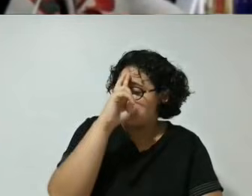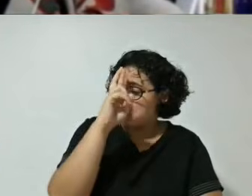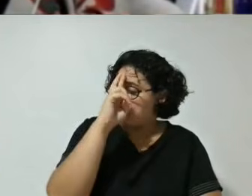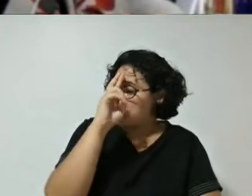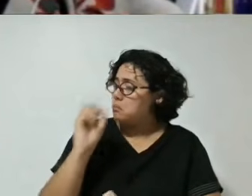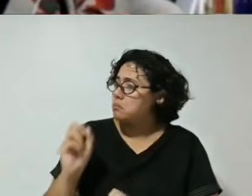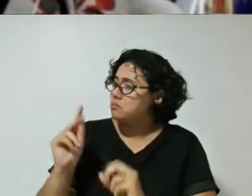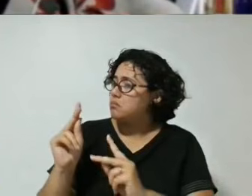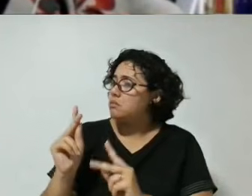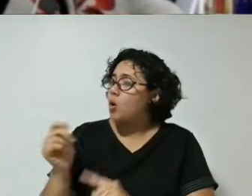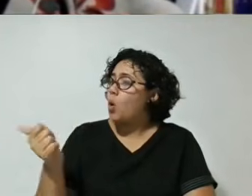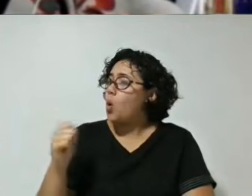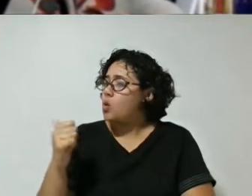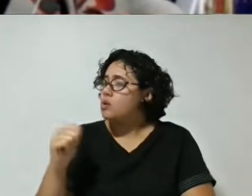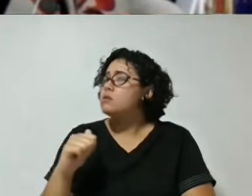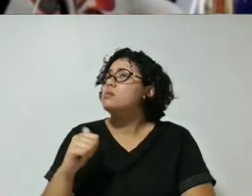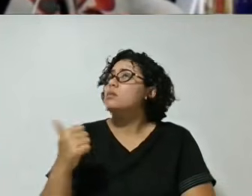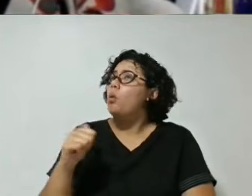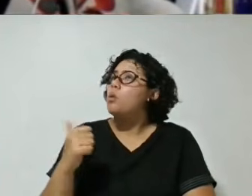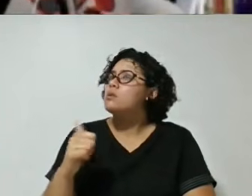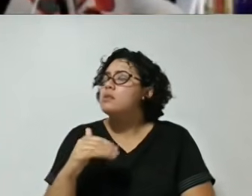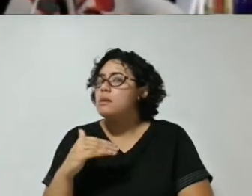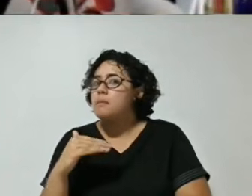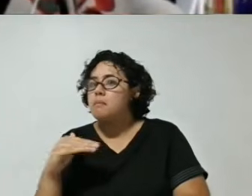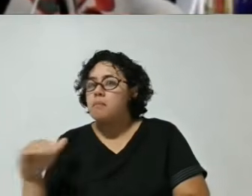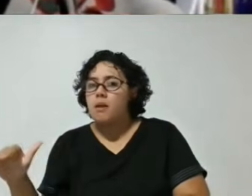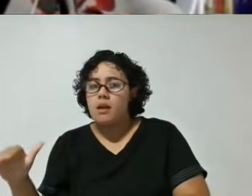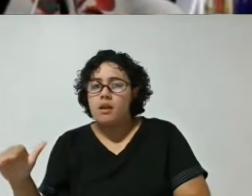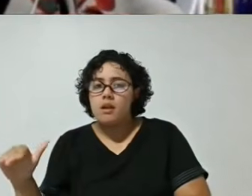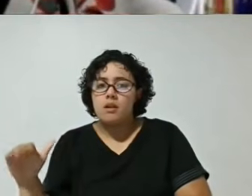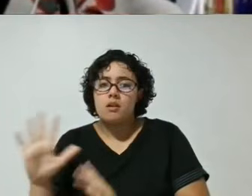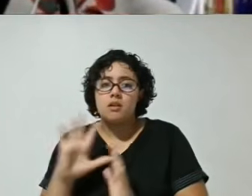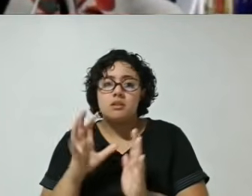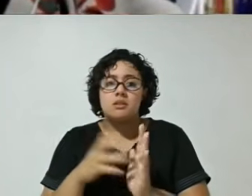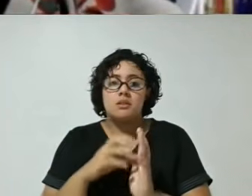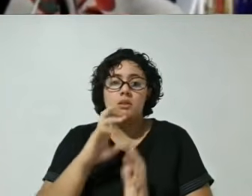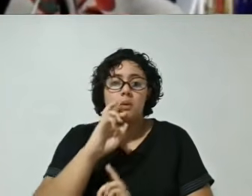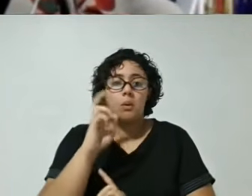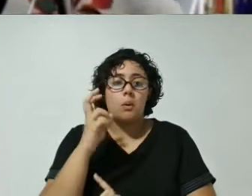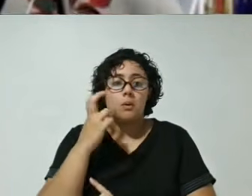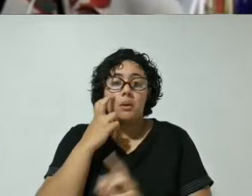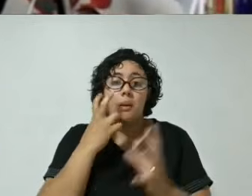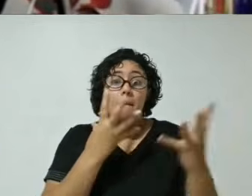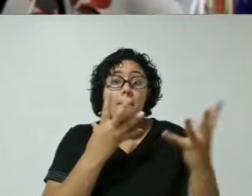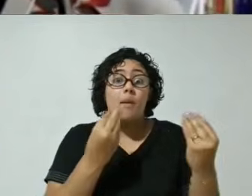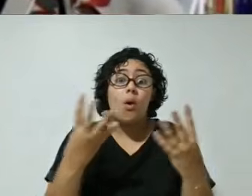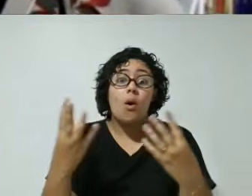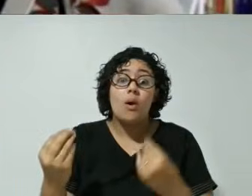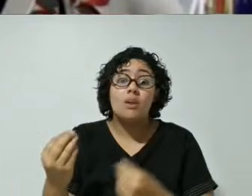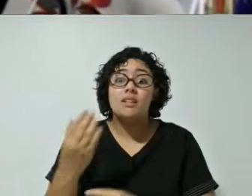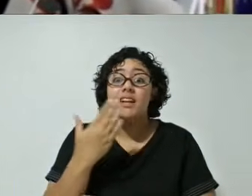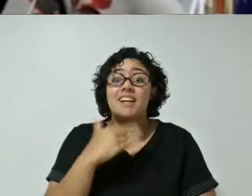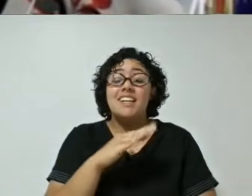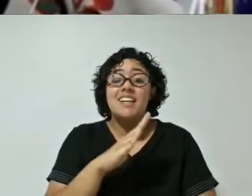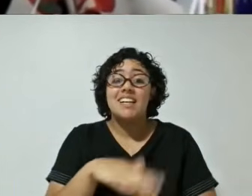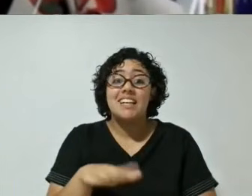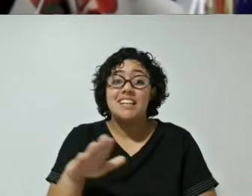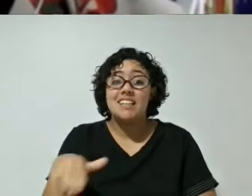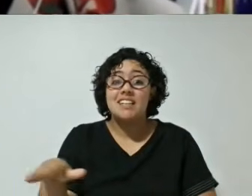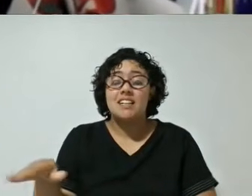11 horas, 11h30, né? Aí o Centro Cultural estava cheio de crianças, sabe?